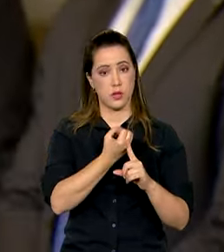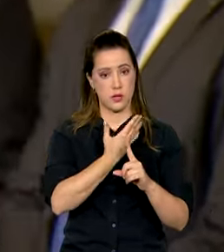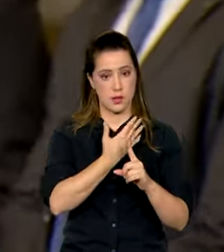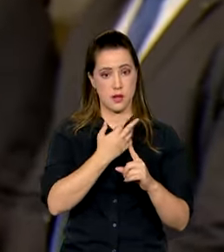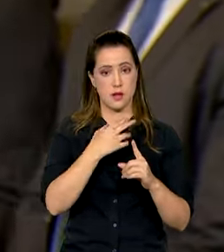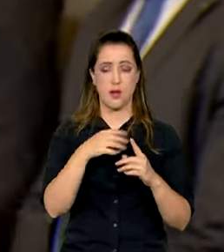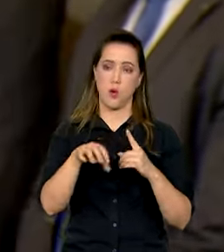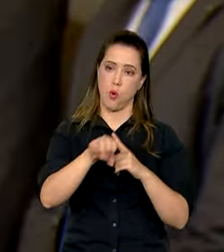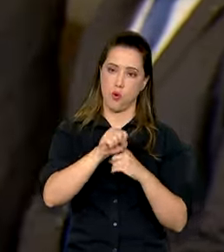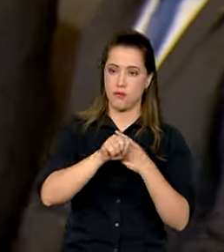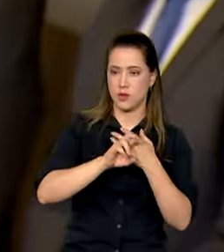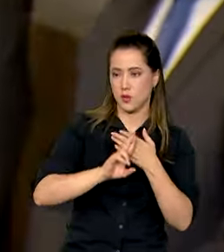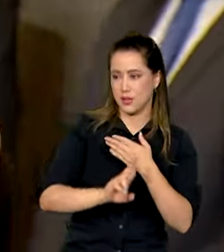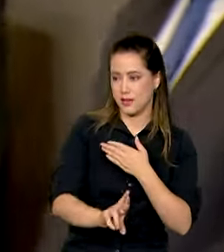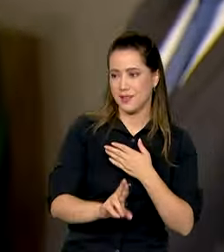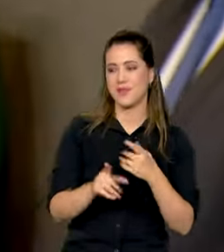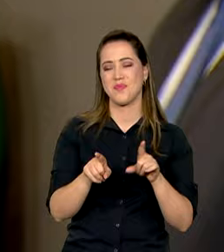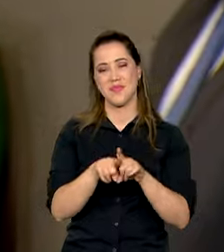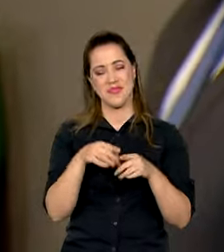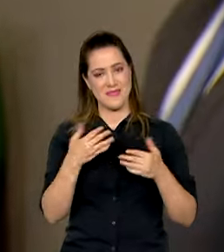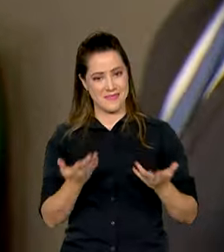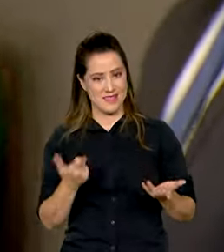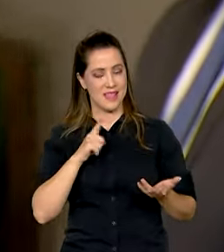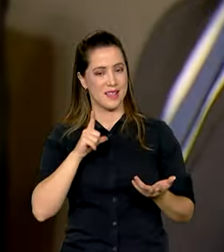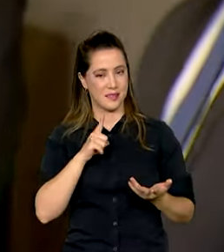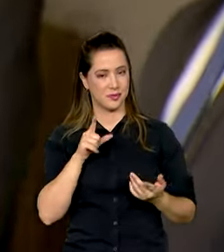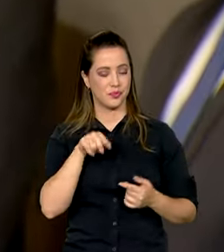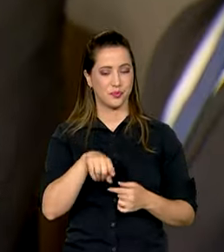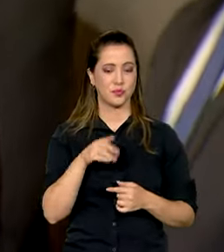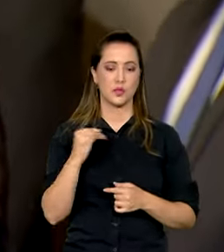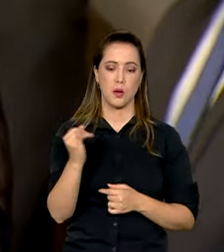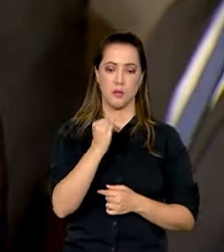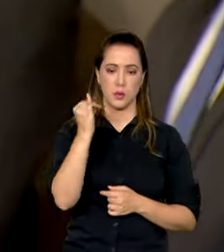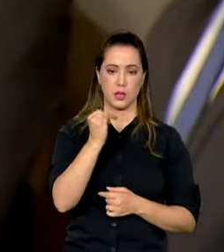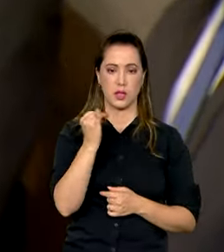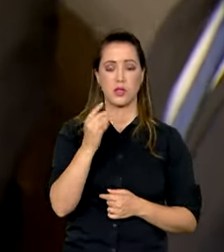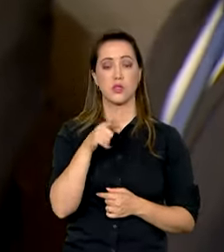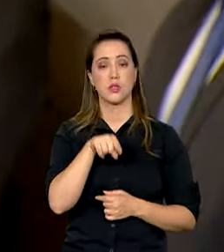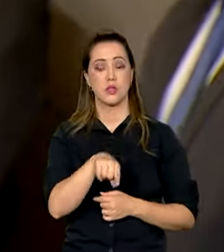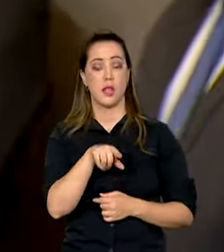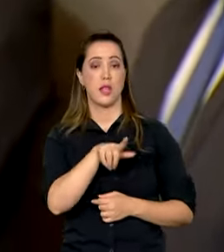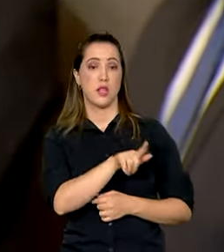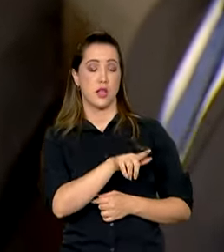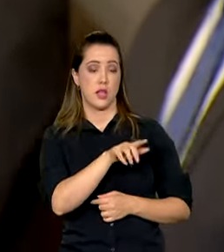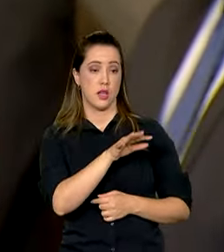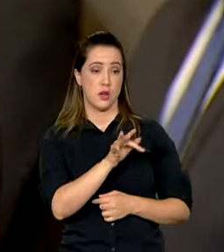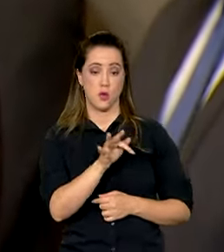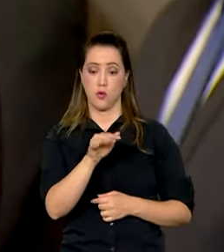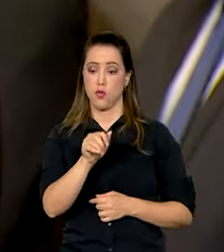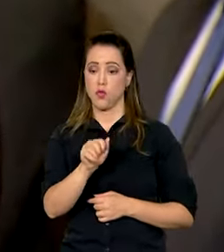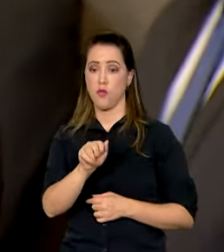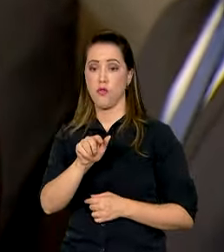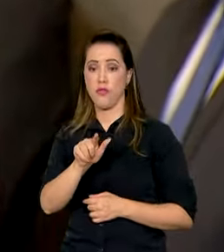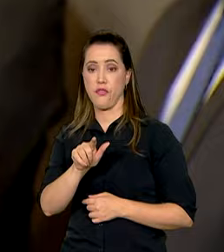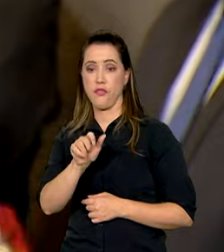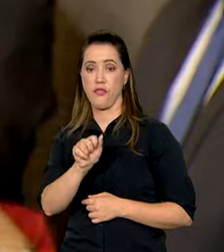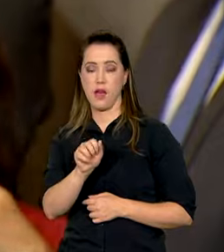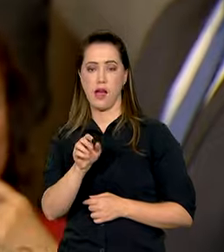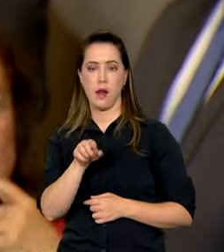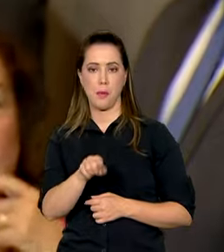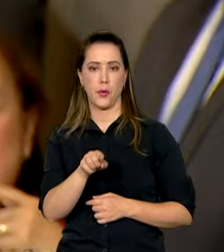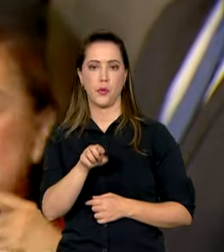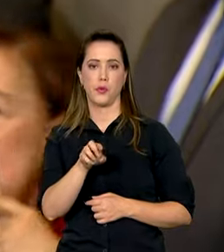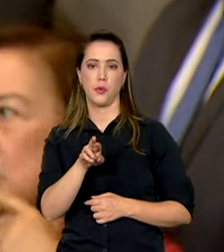gerencia o Fala BR, que, aliás, sempre importante dizer, é um canal de denúncias muito importante